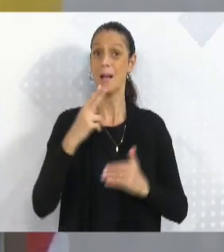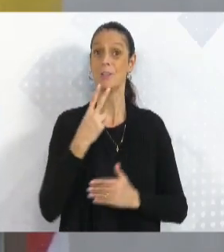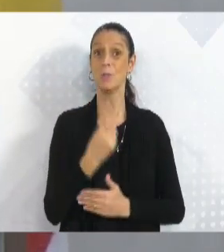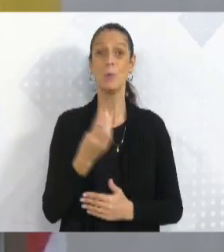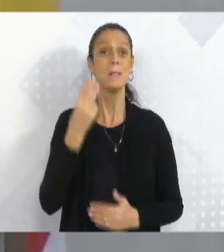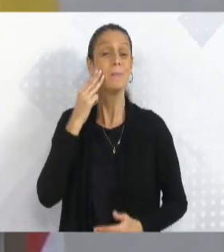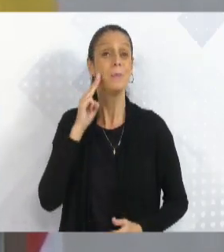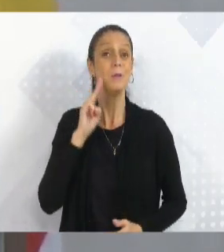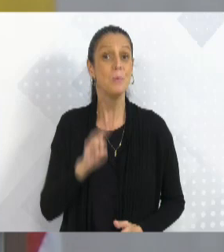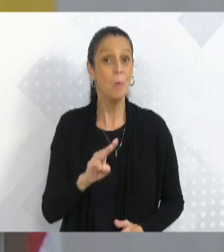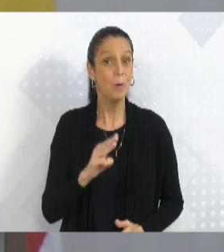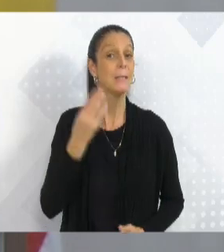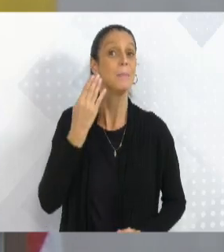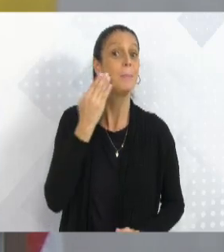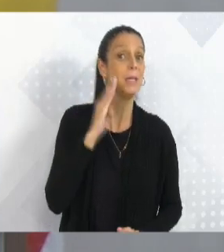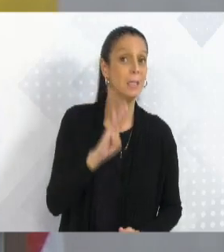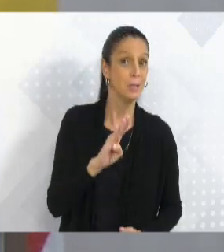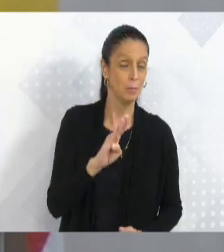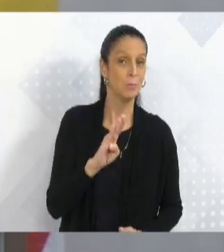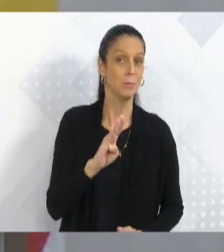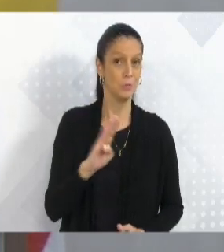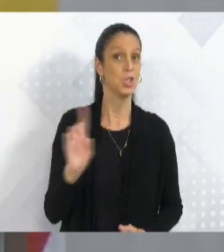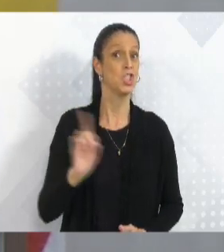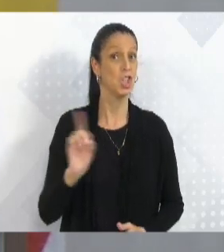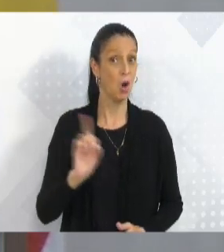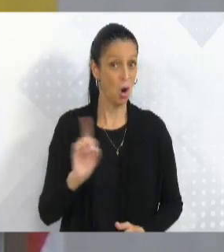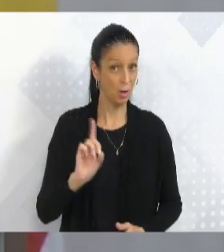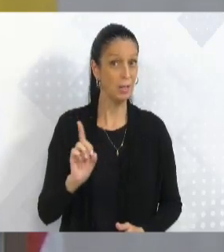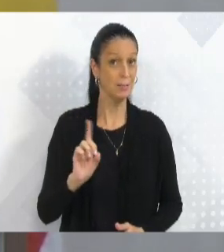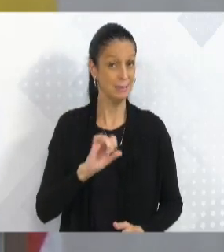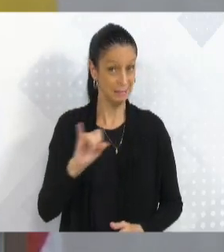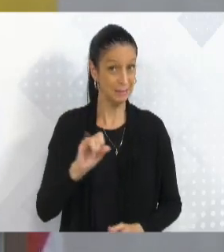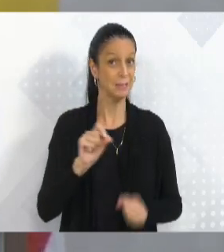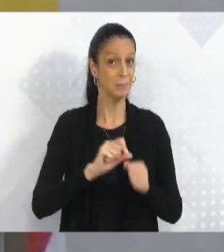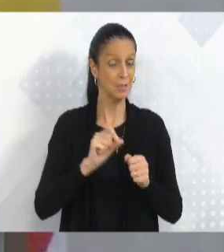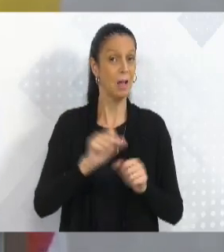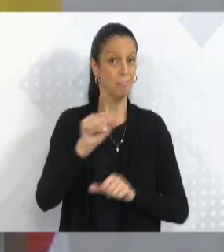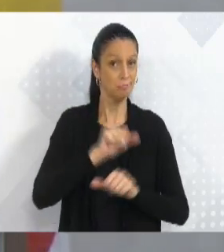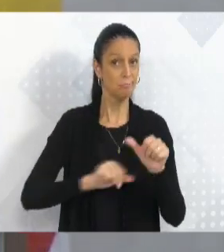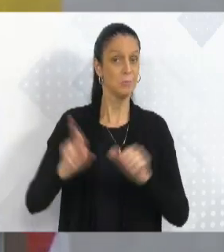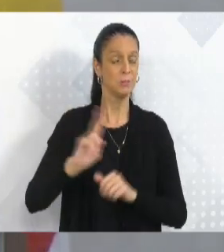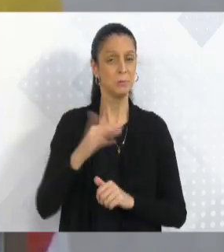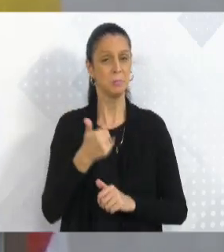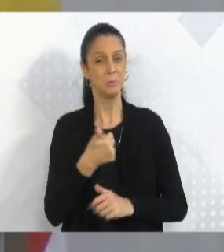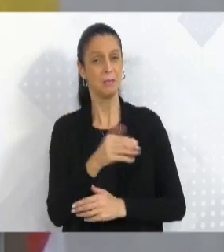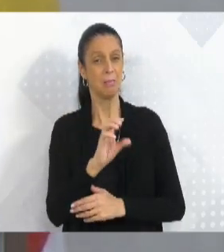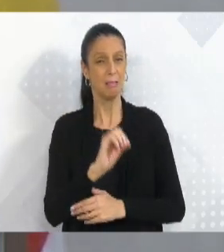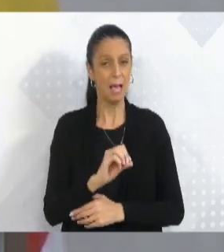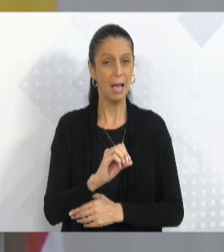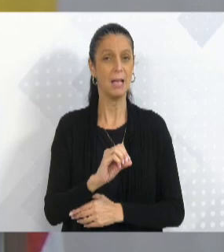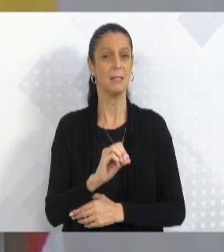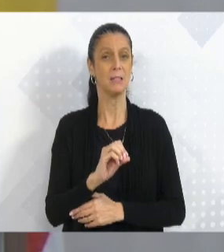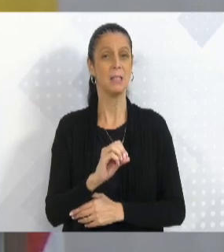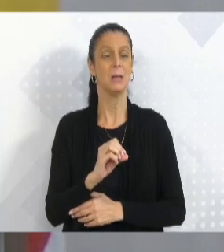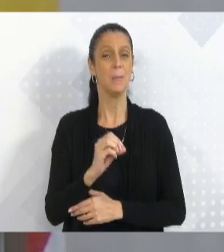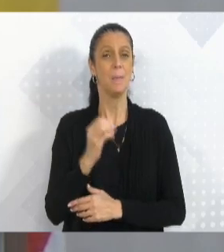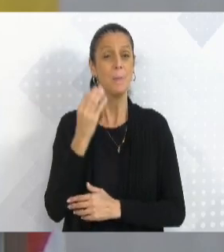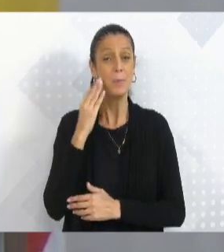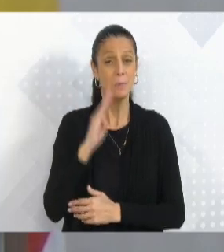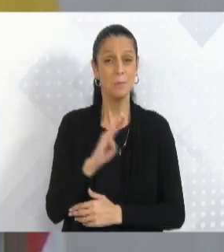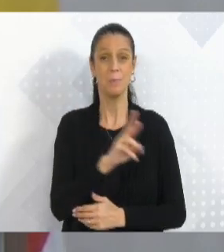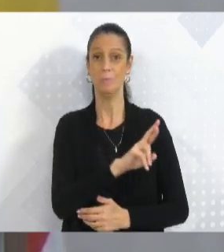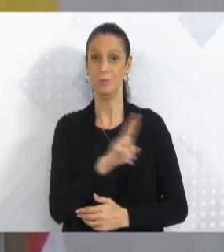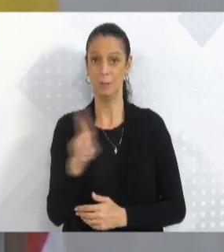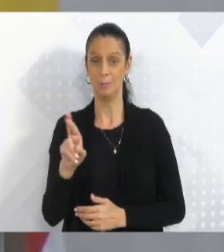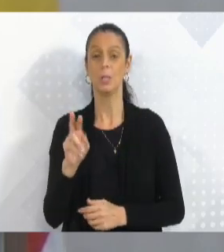2 bilhões de dólar E se nós transformamos em real hoje isso passa dos 10 milhões de dólares que nós fizemos